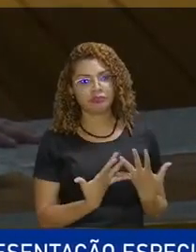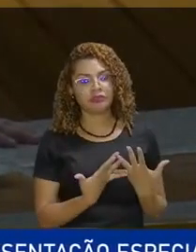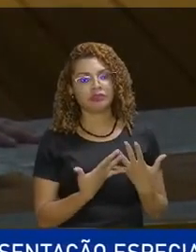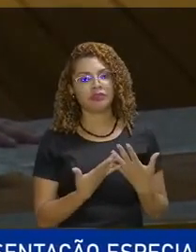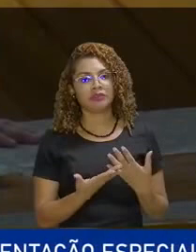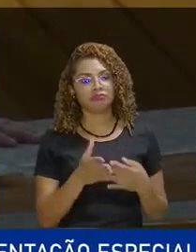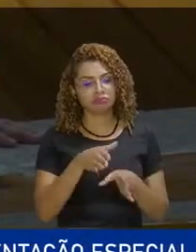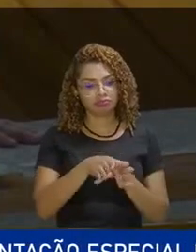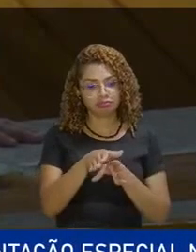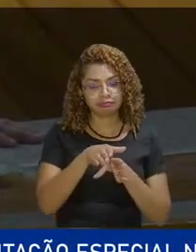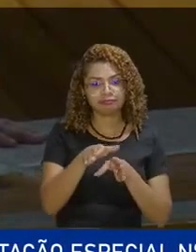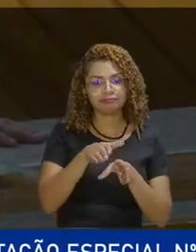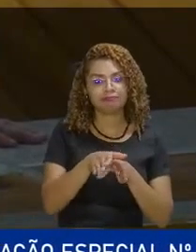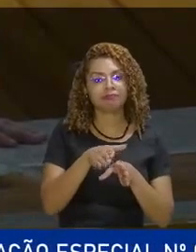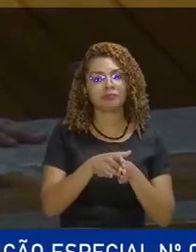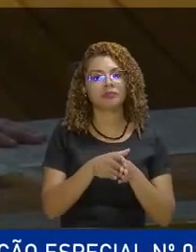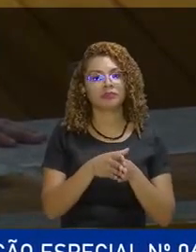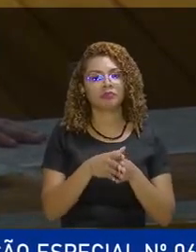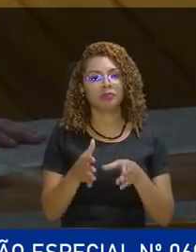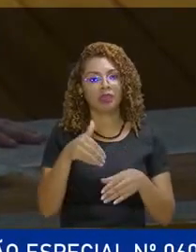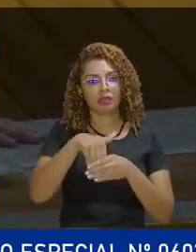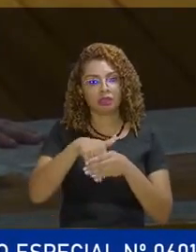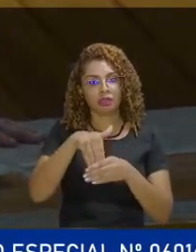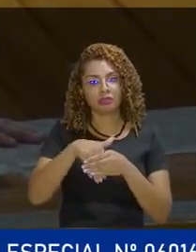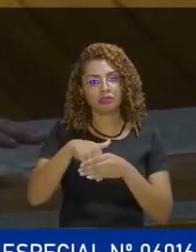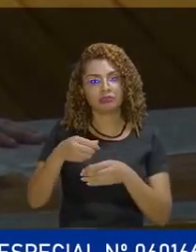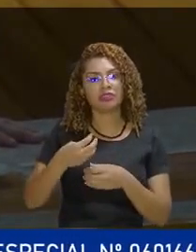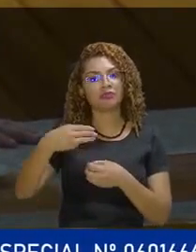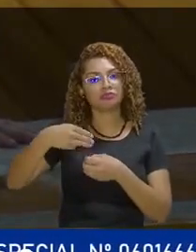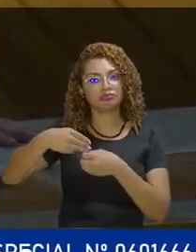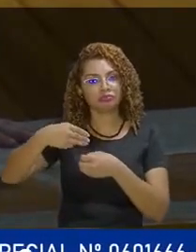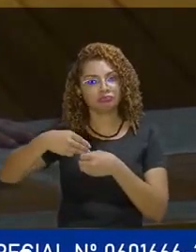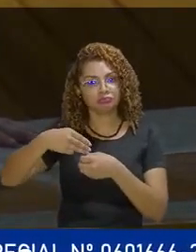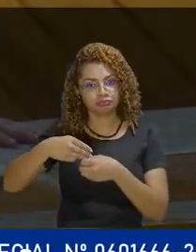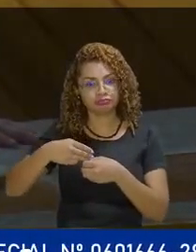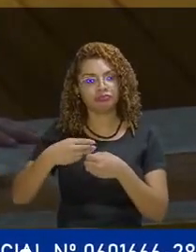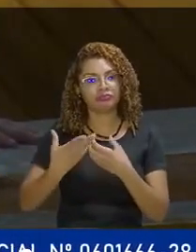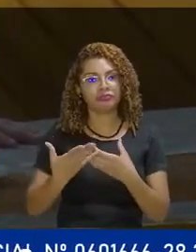eleição municipal, de eleições gerais, e